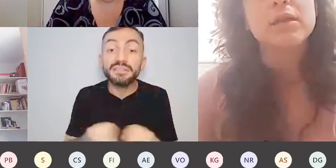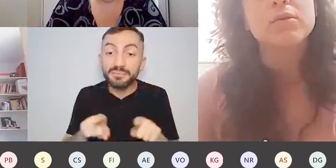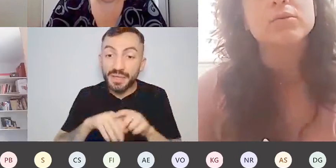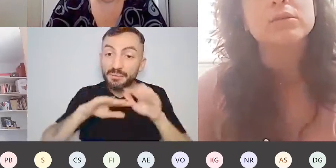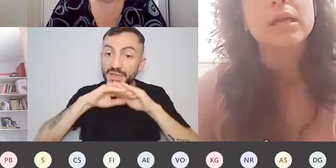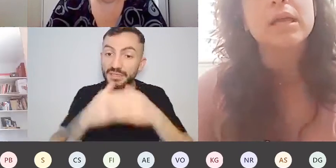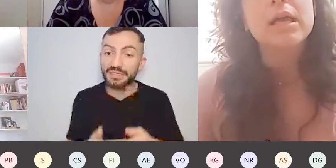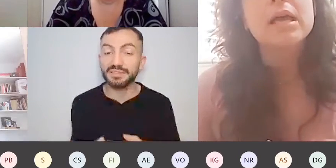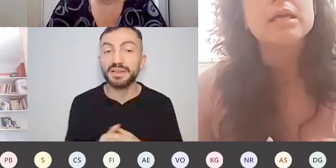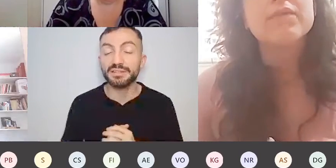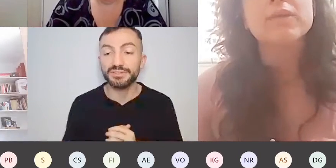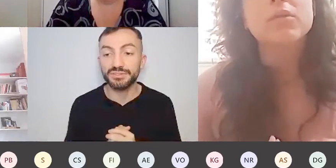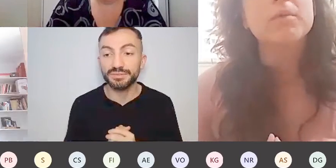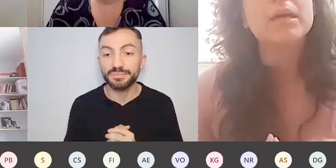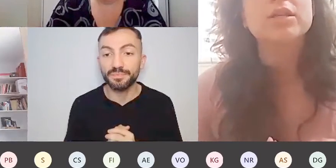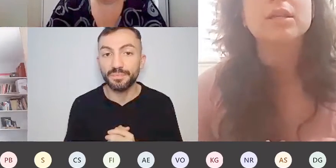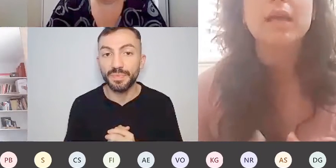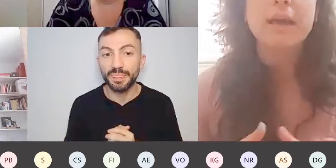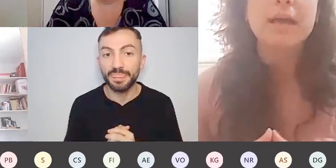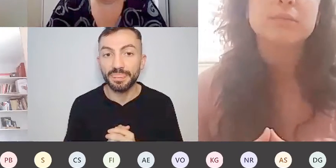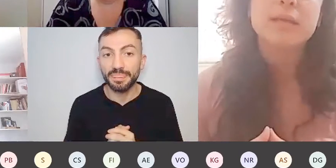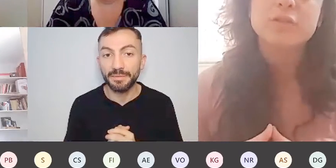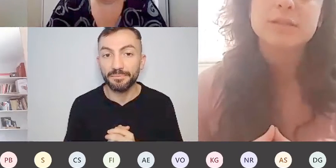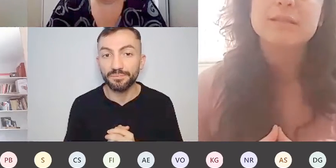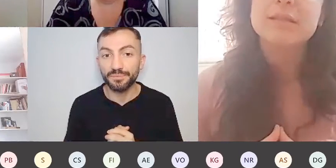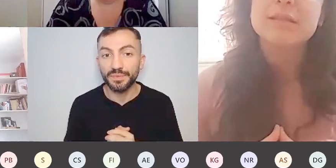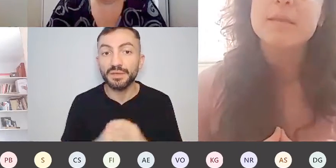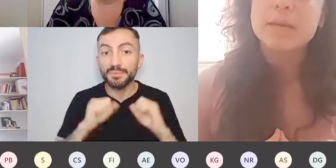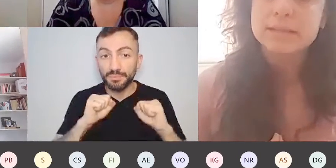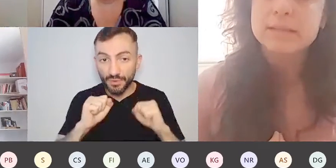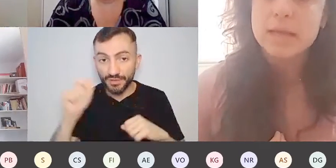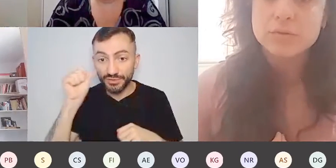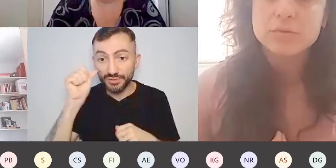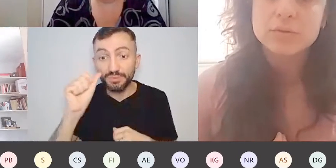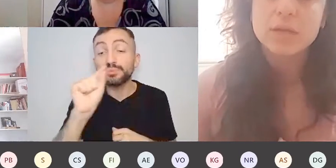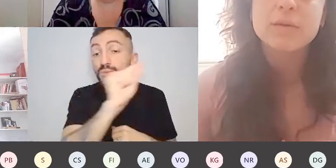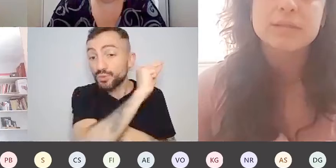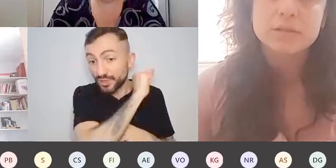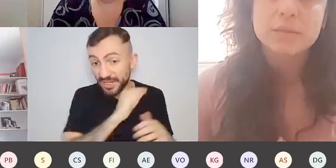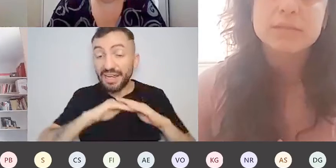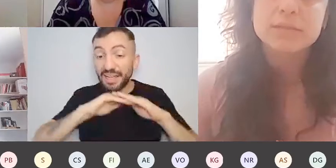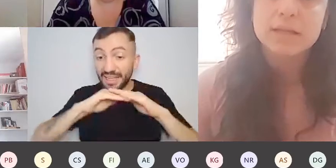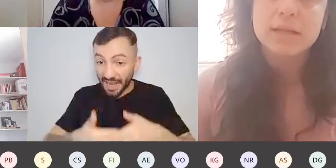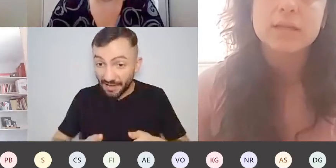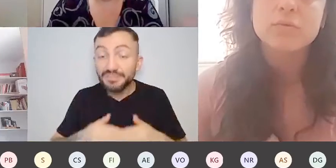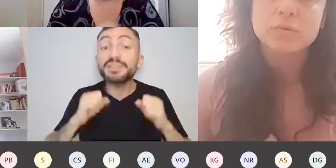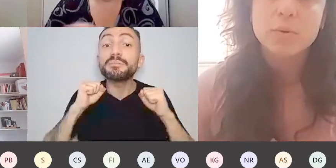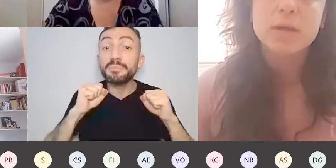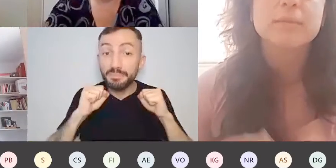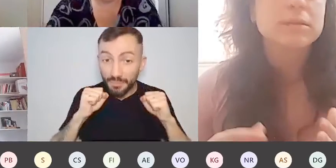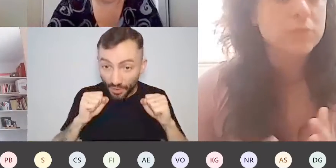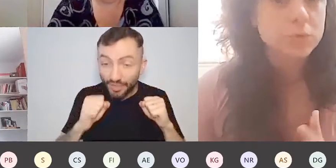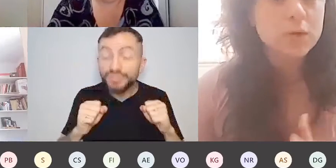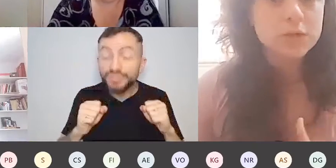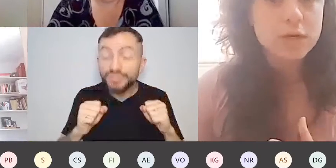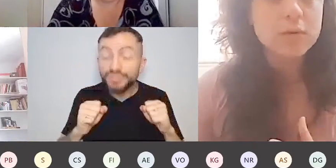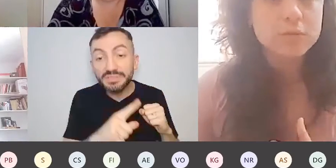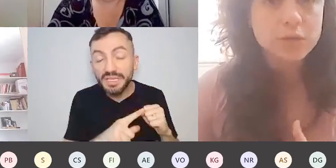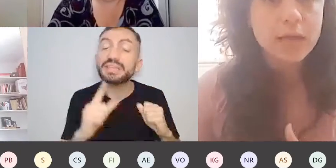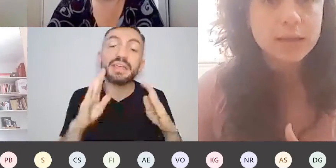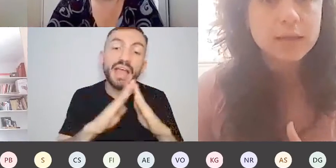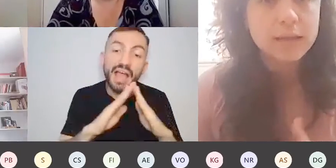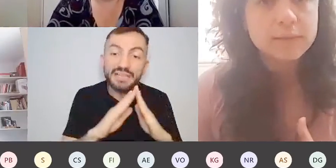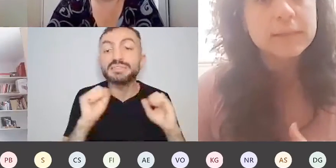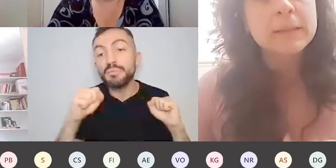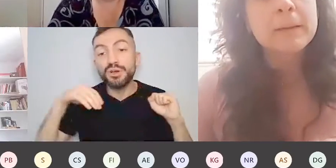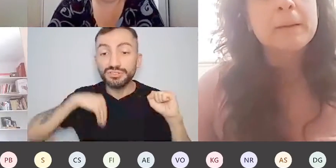esses vínculos, né? E, eventualmente, as mulheres gestantes têm mais acesso, têm um acesso mais facilitado a alguns programas, tanto de moradia quanto